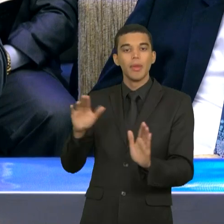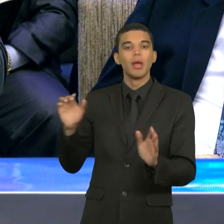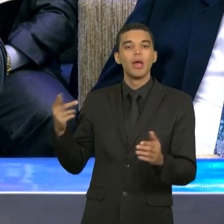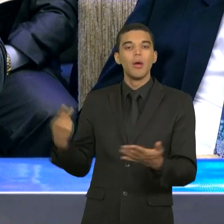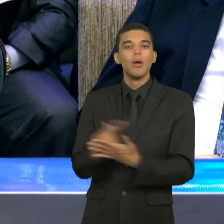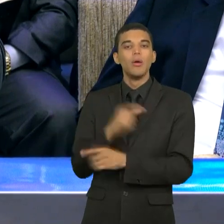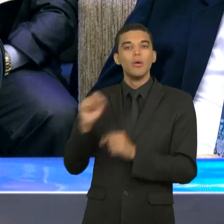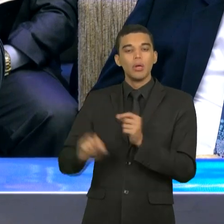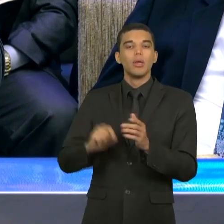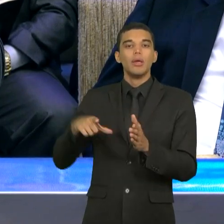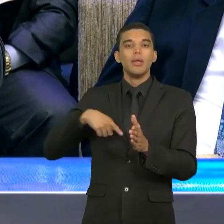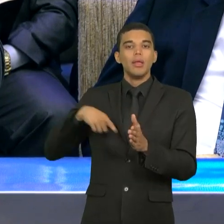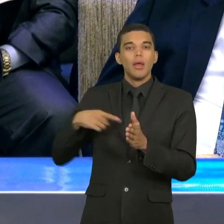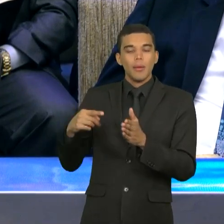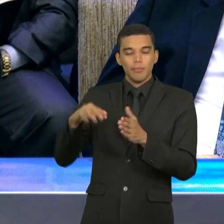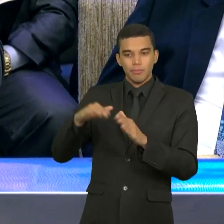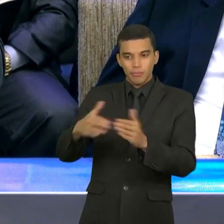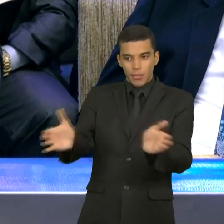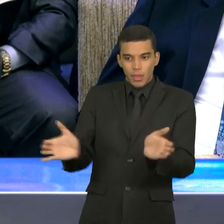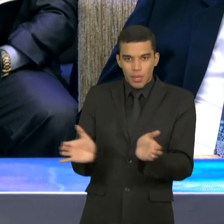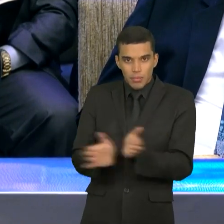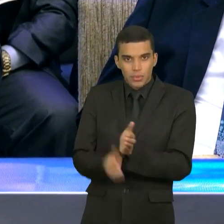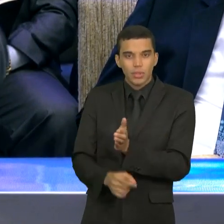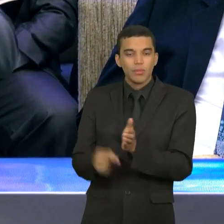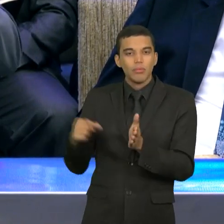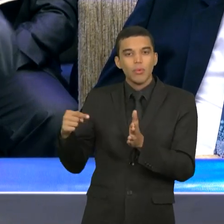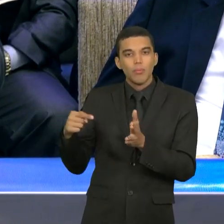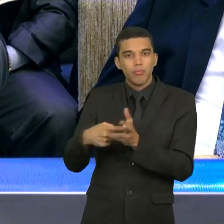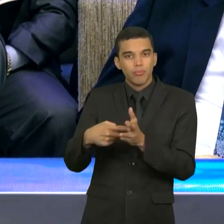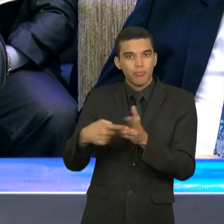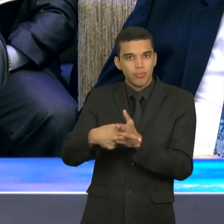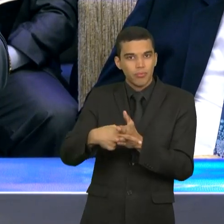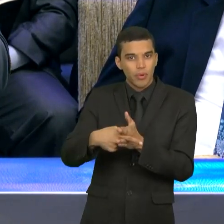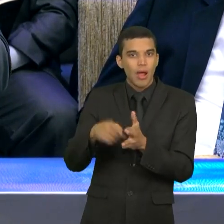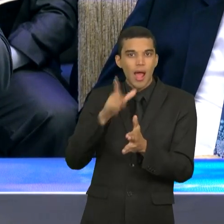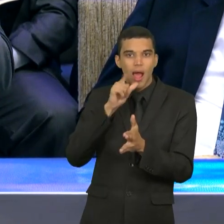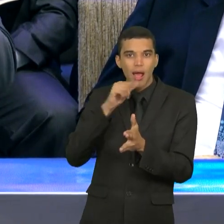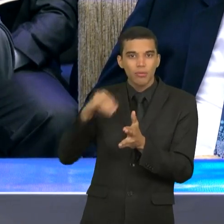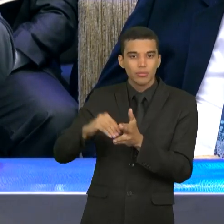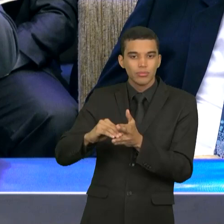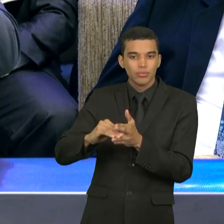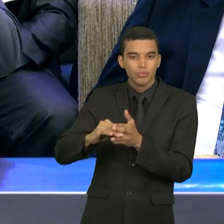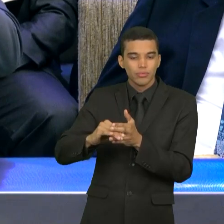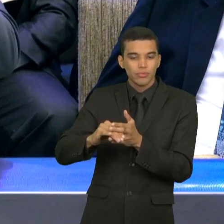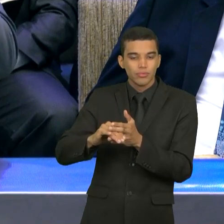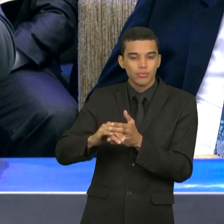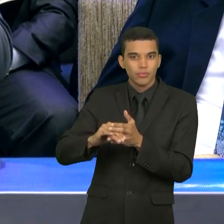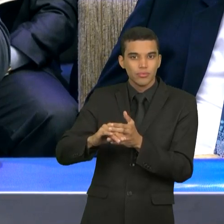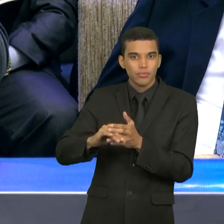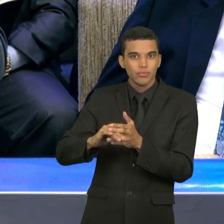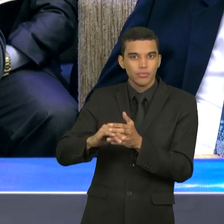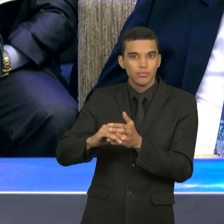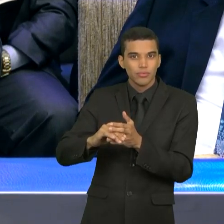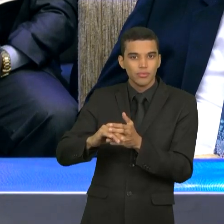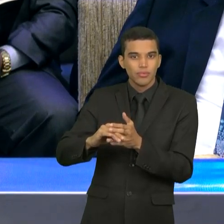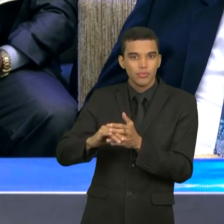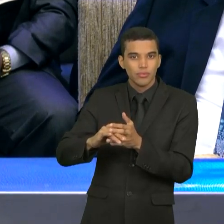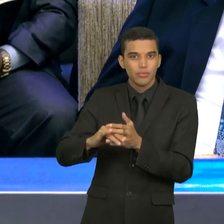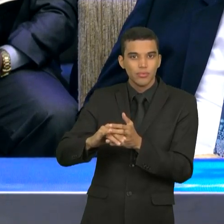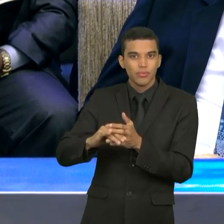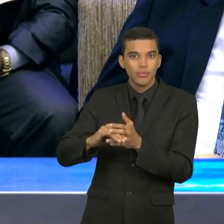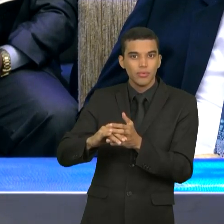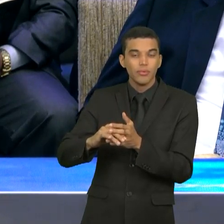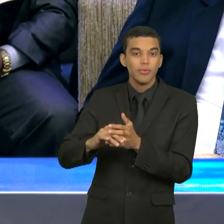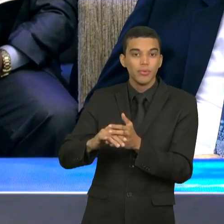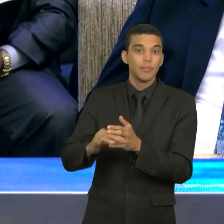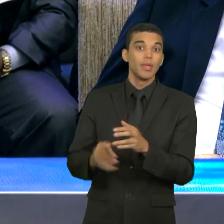muitos anos muitos anos Ele foi ruim foi ruim até que houve um momento que ele desabou e como era a mesma estrutura do